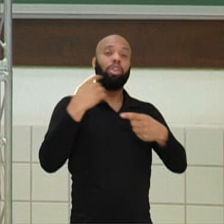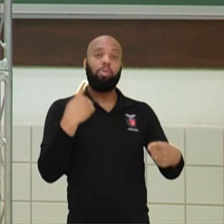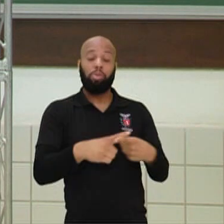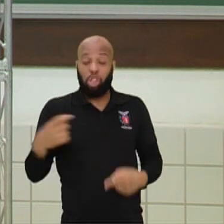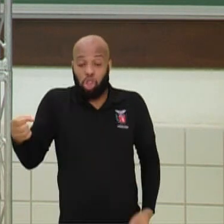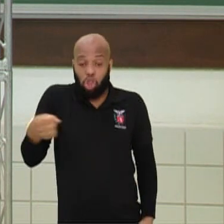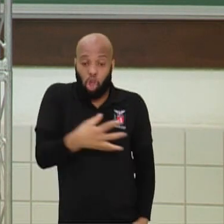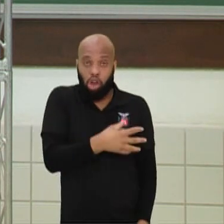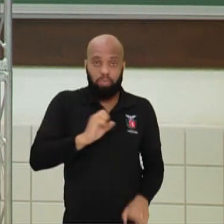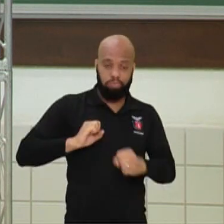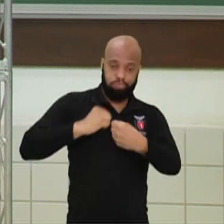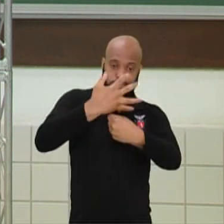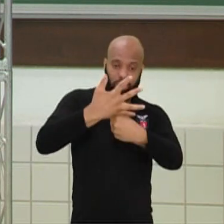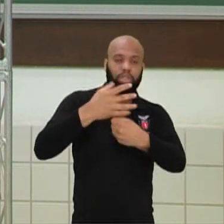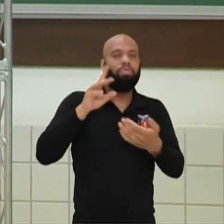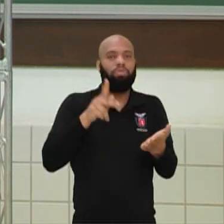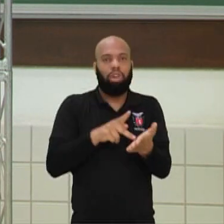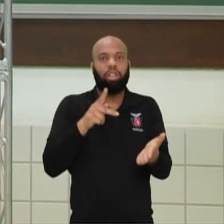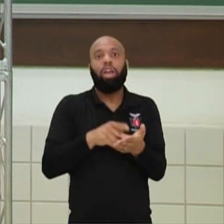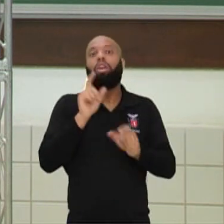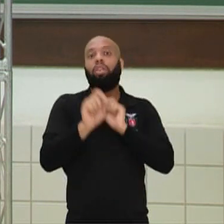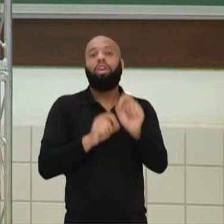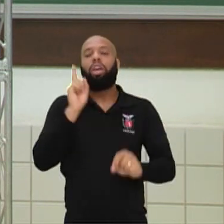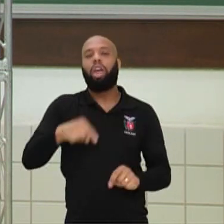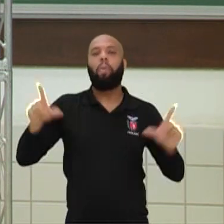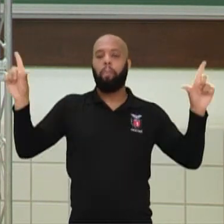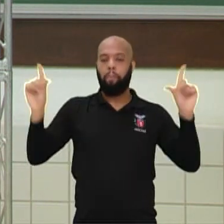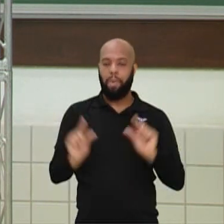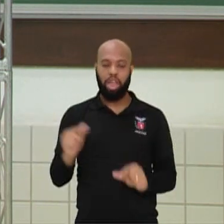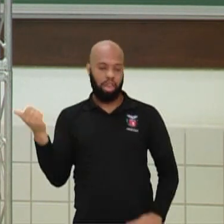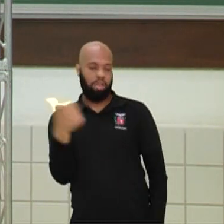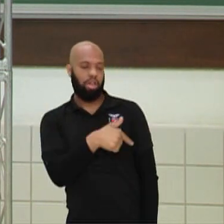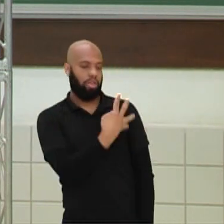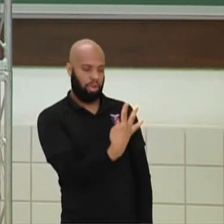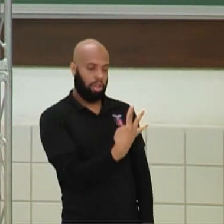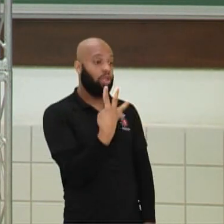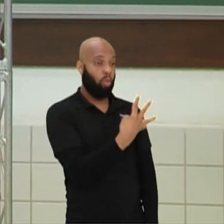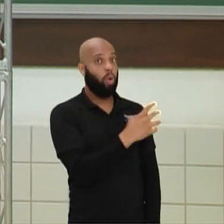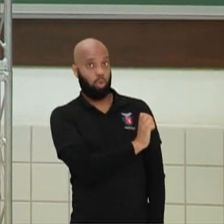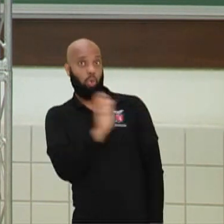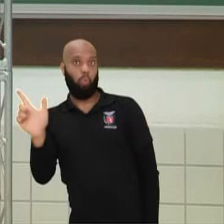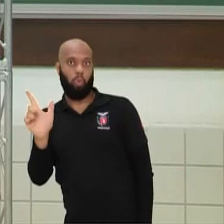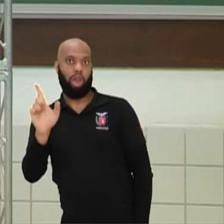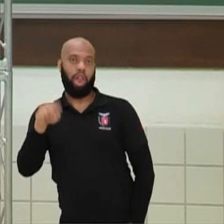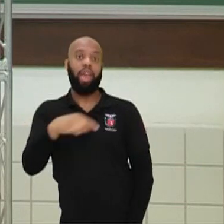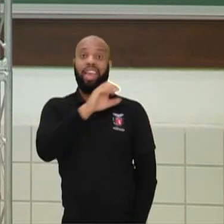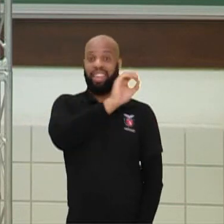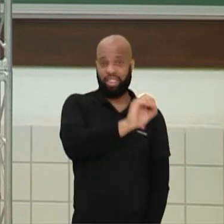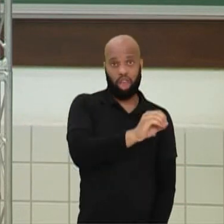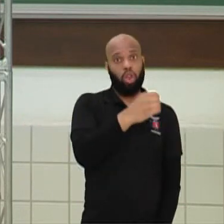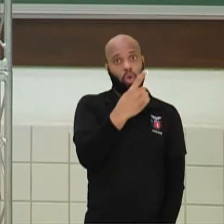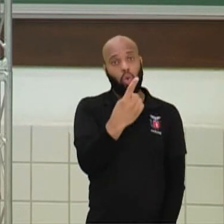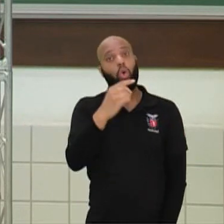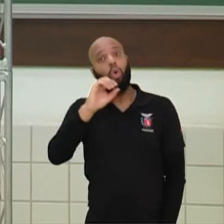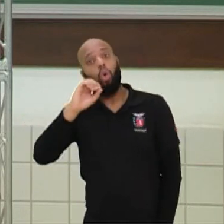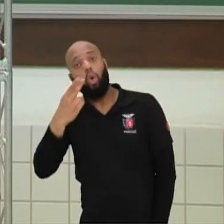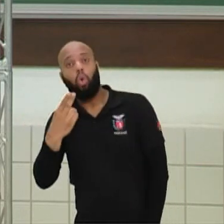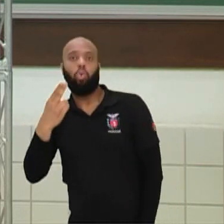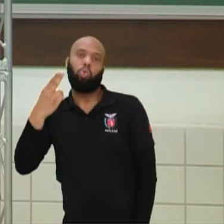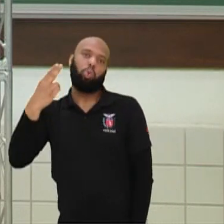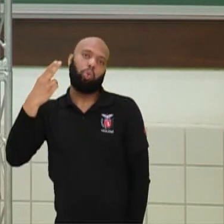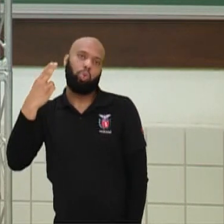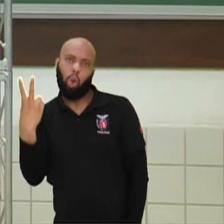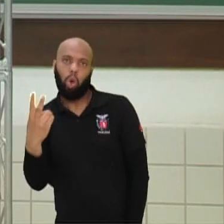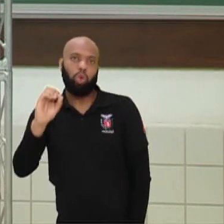novo expoente, com certeza, vai ser menor do que 4. Vai ser 0, 1, 2 ou 3, que